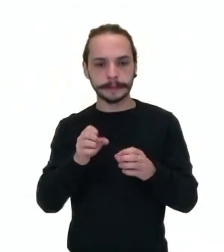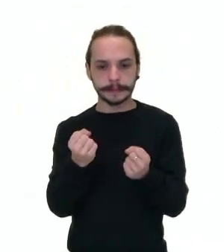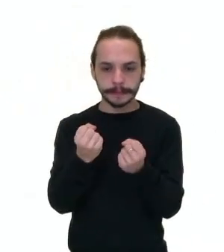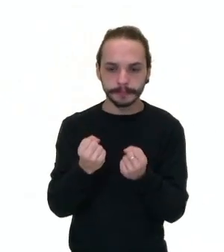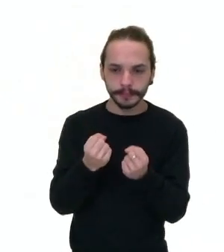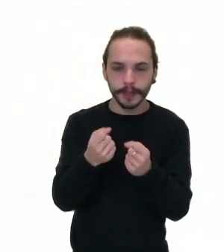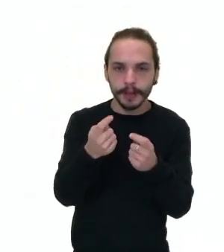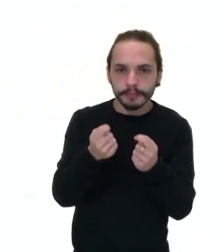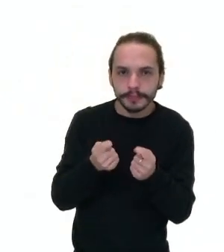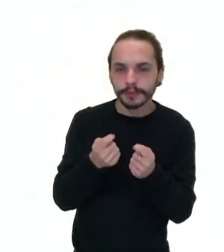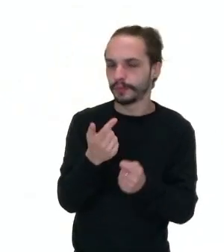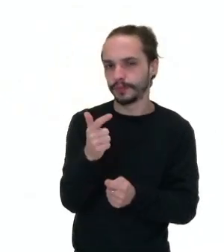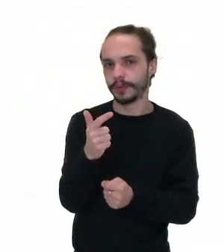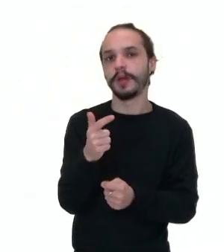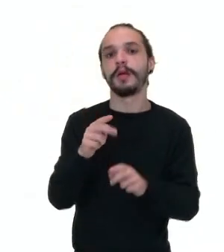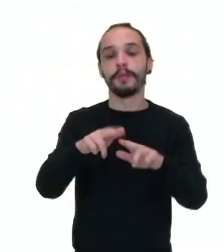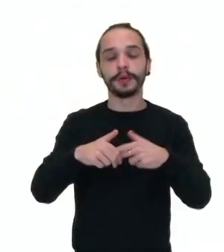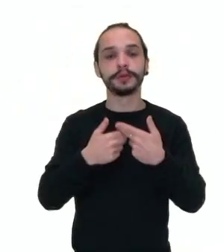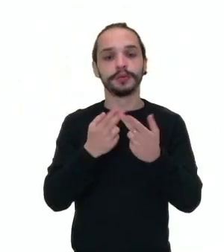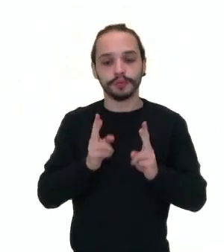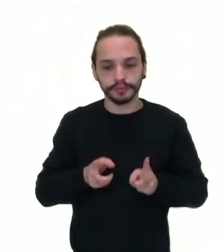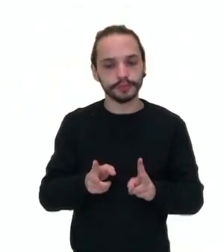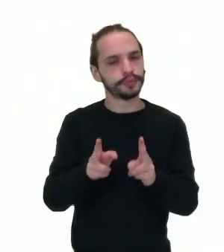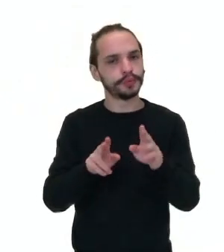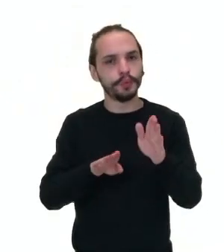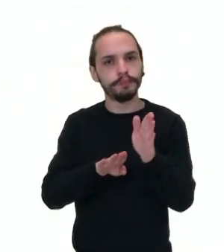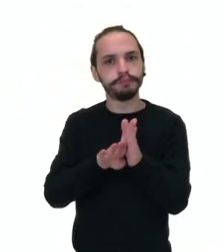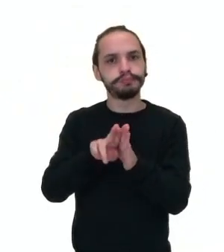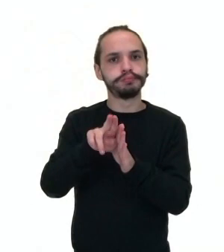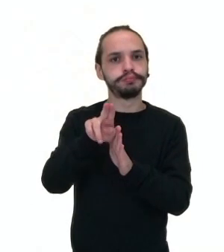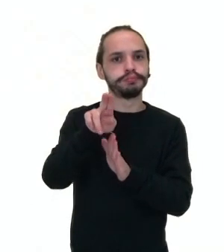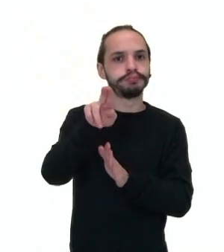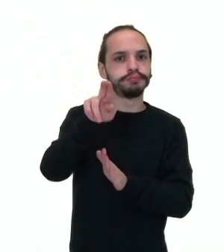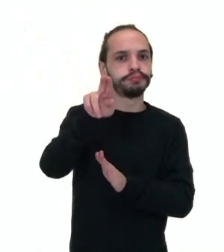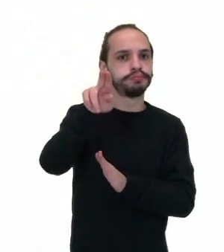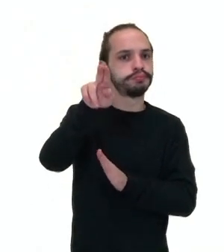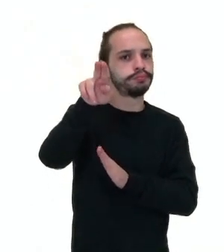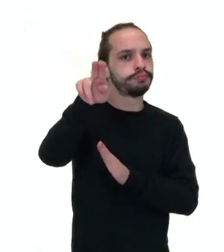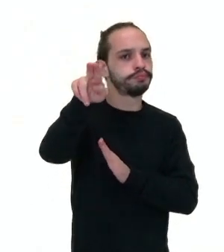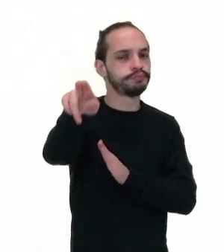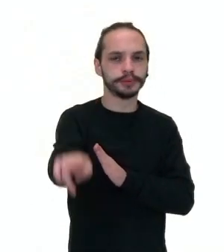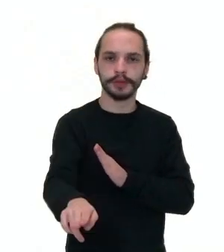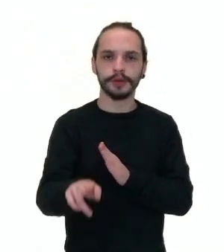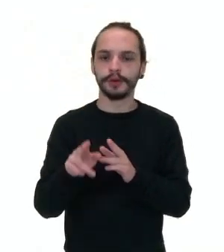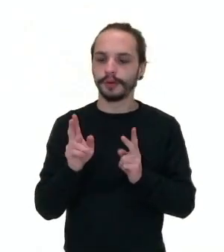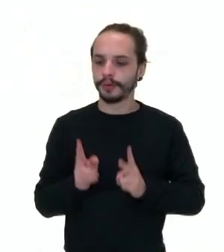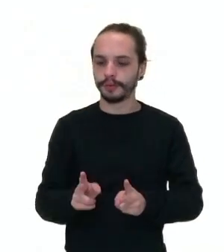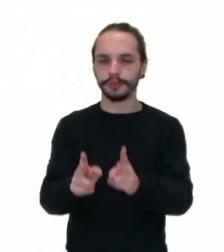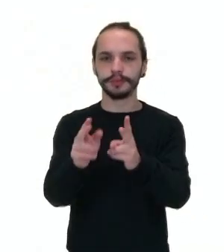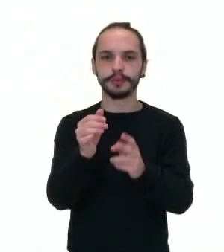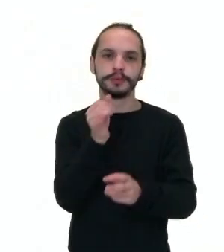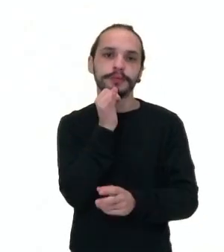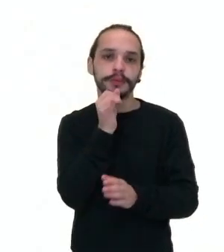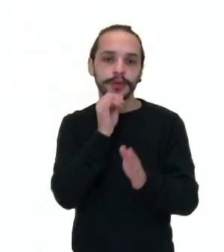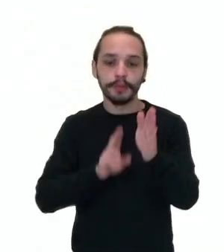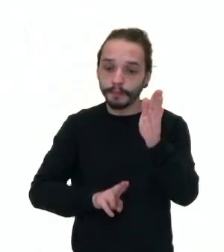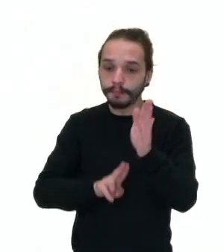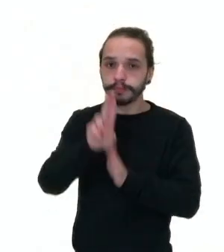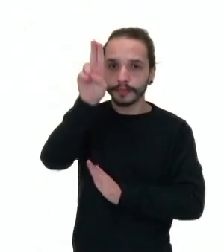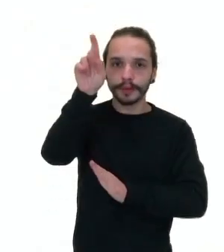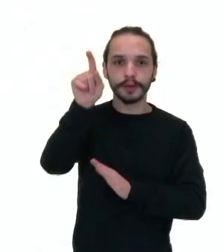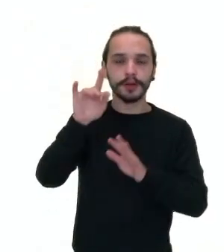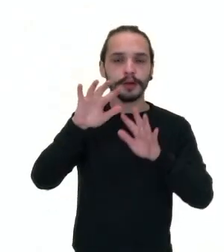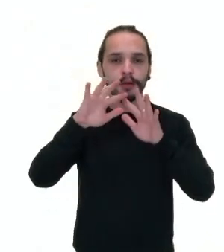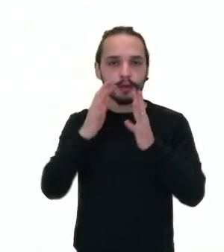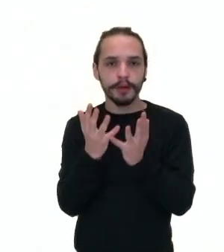nave é continuar o seu movimento indefinidamente. As naves que exploram a Lua na década de 60 utilizaram esse recurso